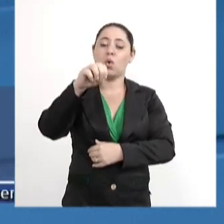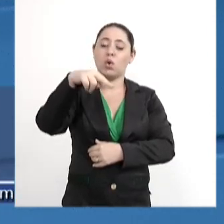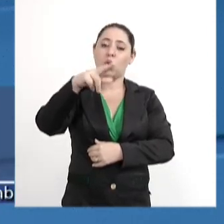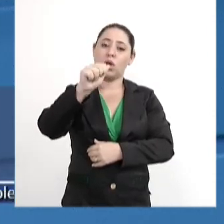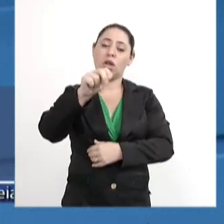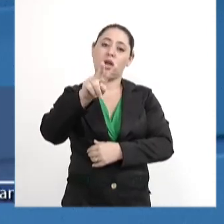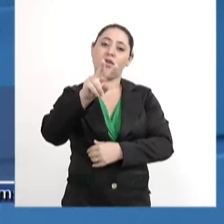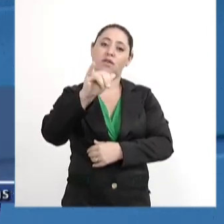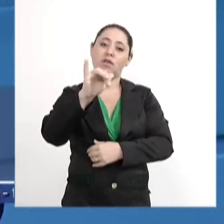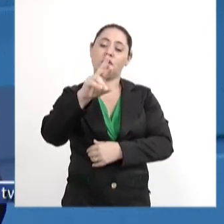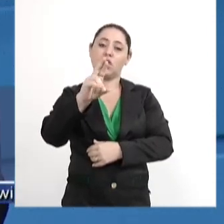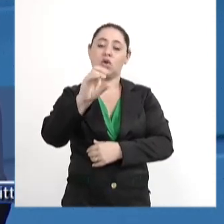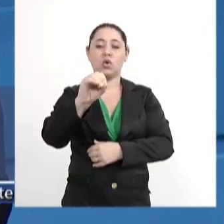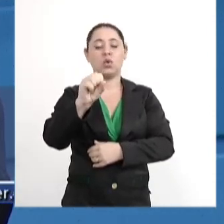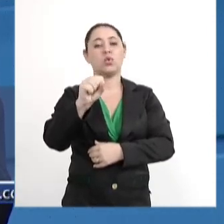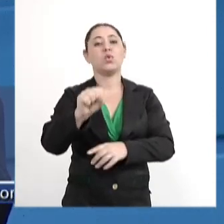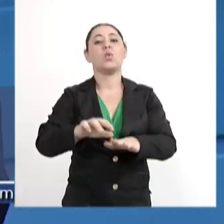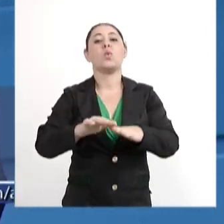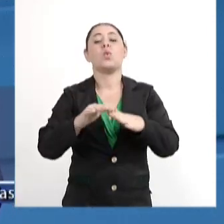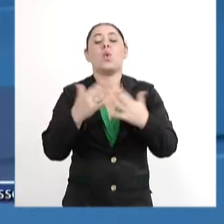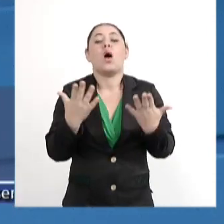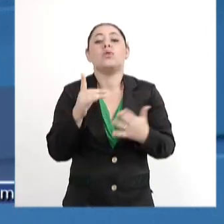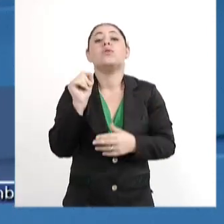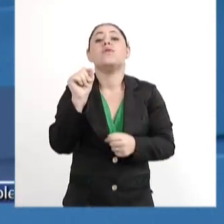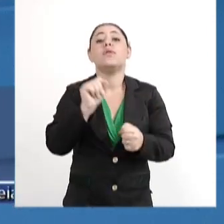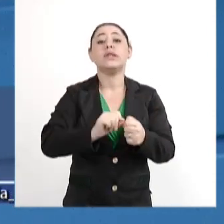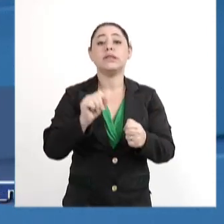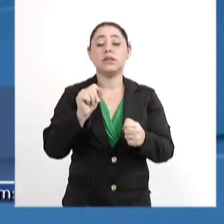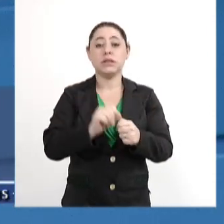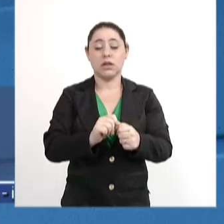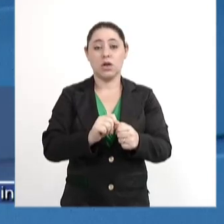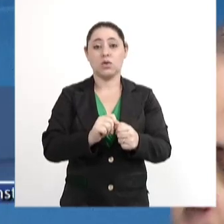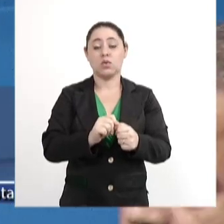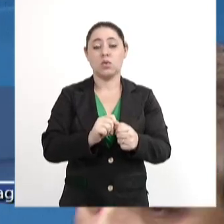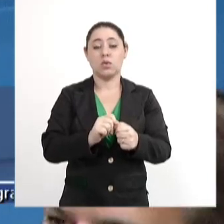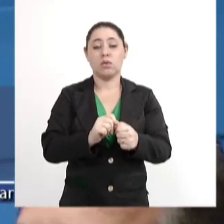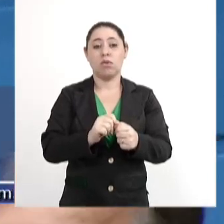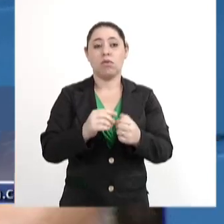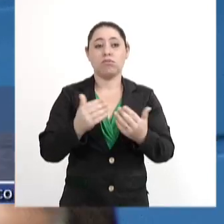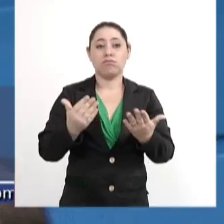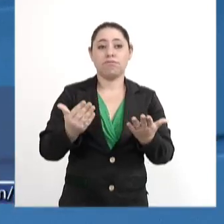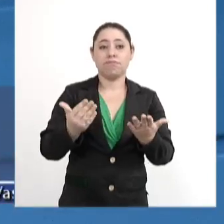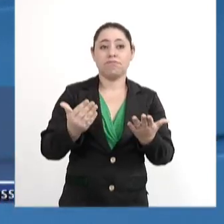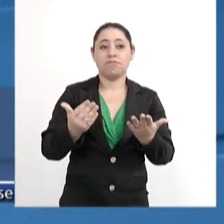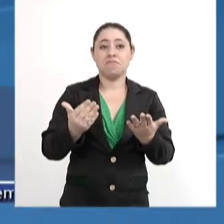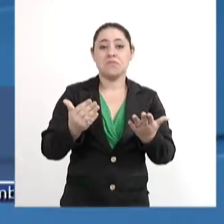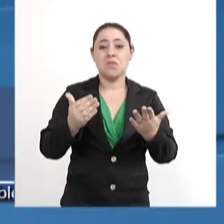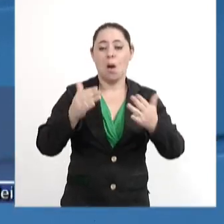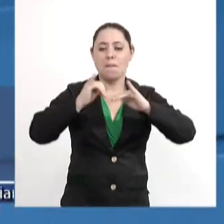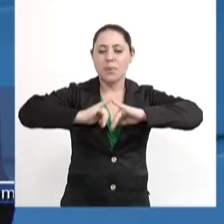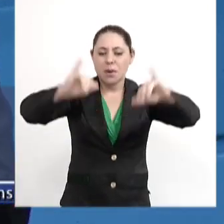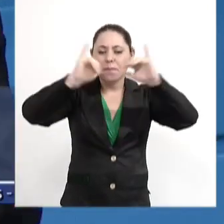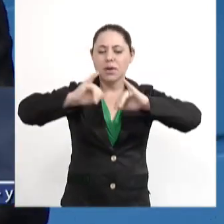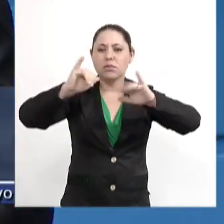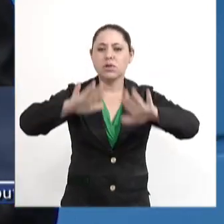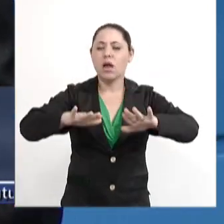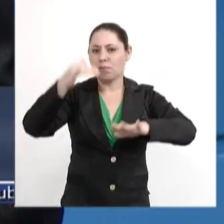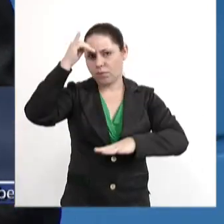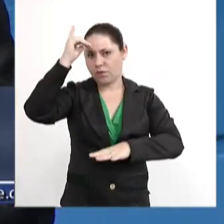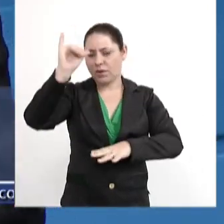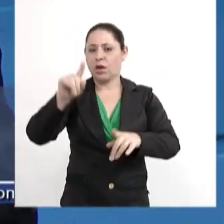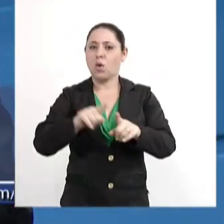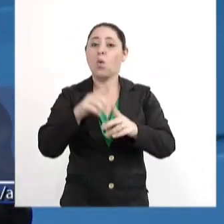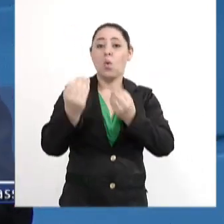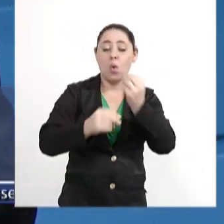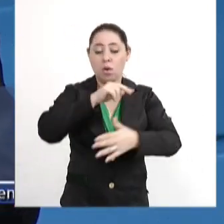Mato Grosso do Sul. Quais as medidas que estão sendo tomadas, as campanhas preventivas. Claro que, como eu disse